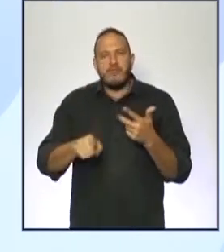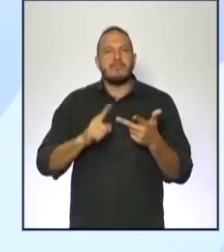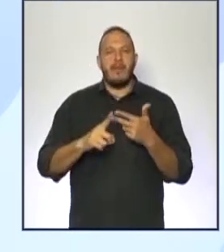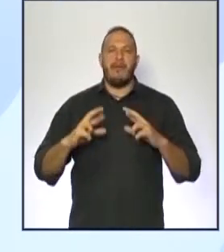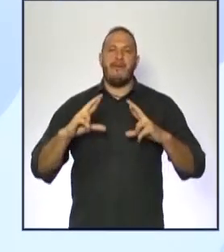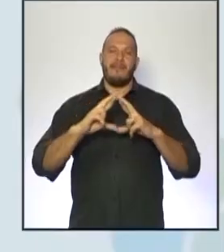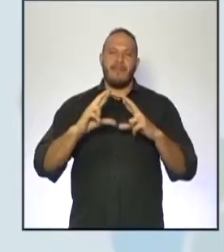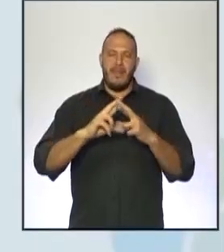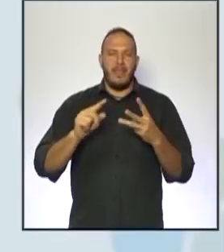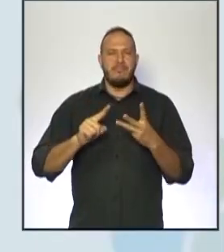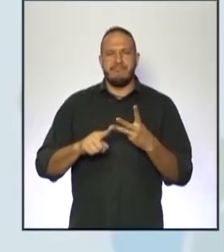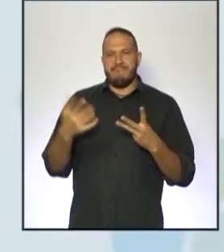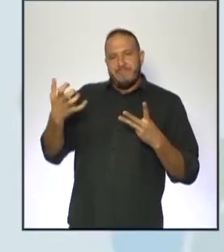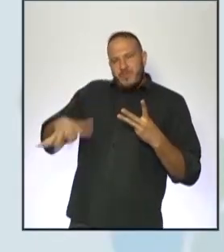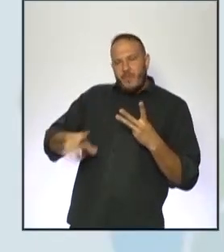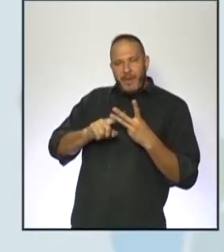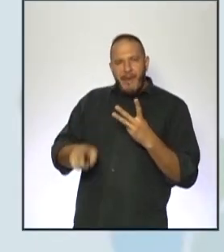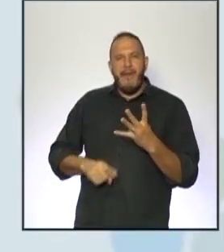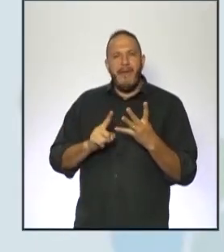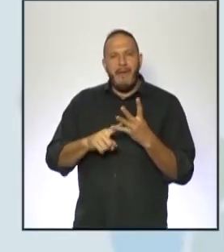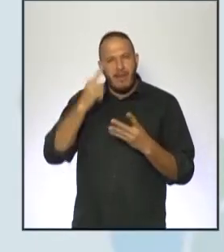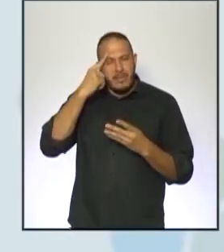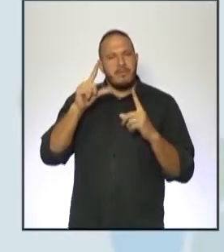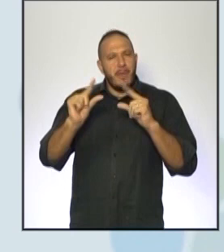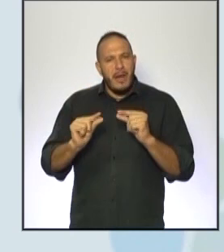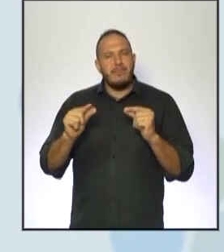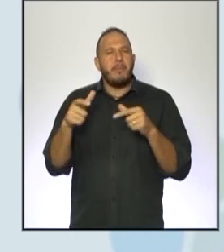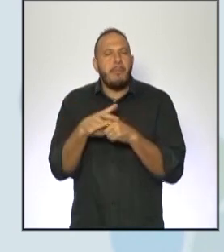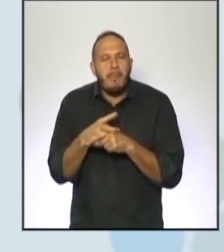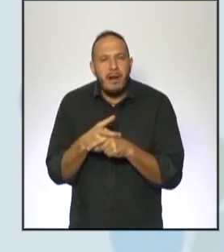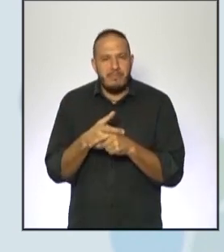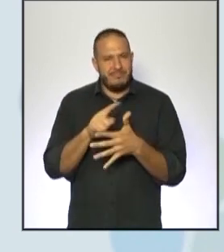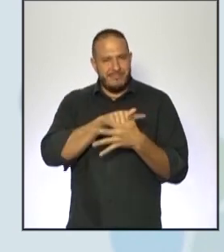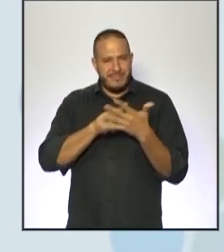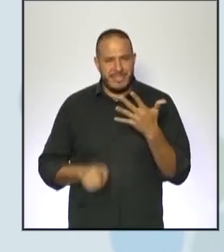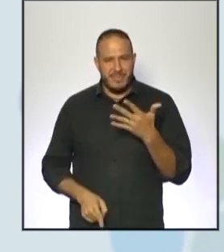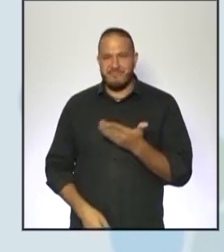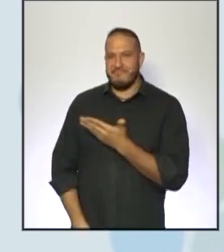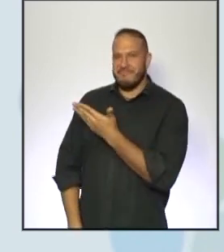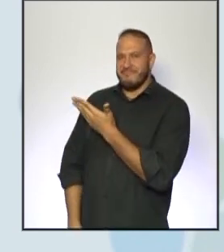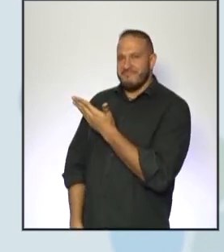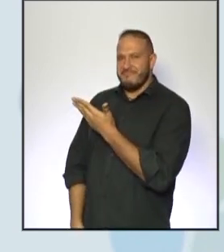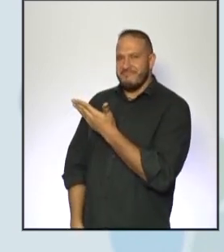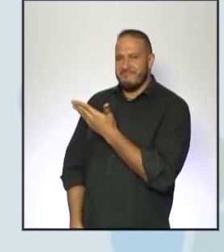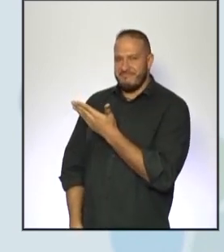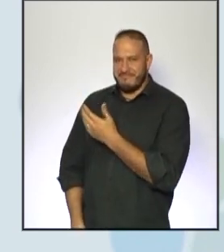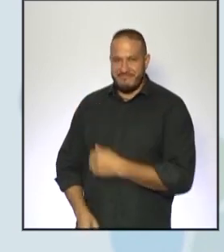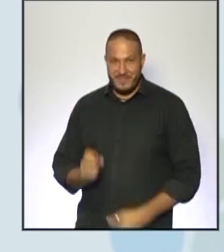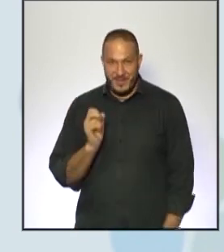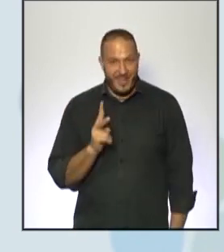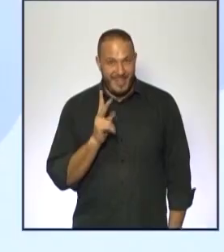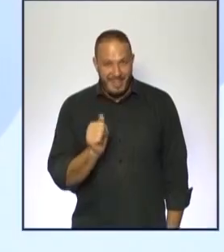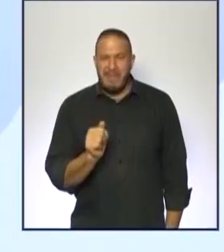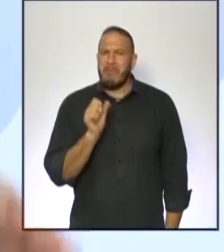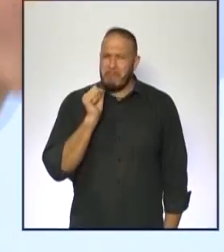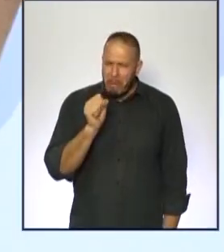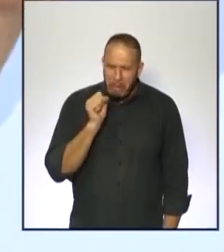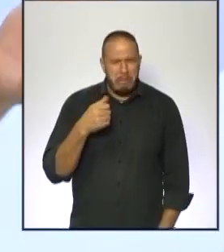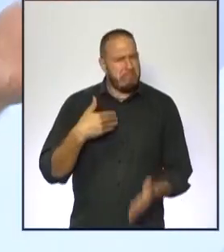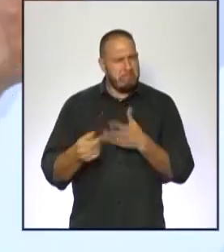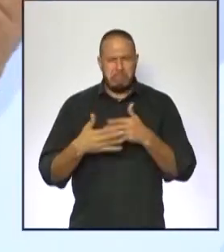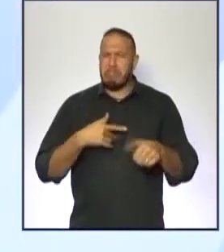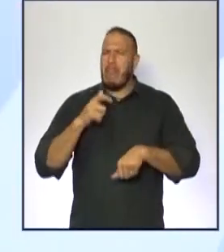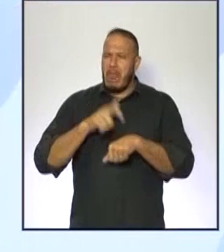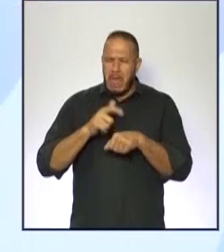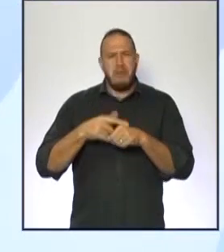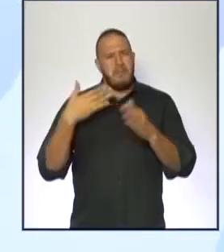reciclar, recusar e reduzir. Tudo bem? A qualquer momento vocês podem interagir